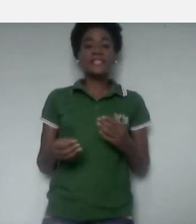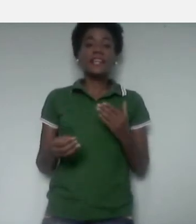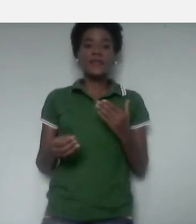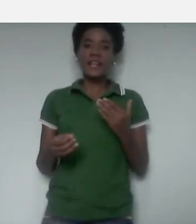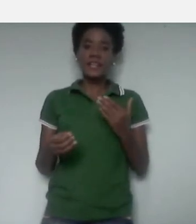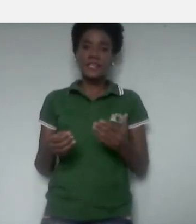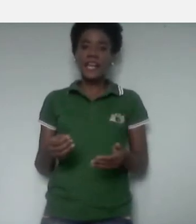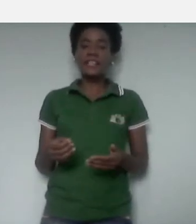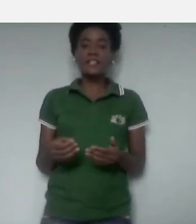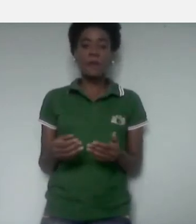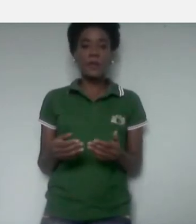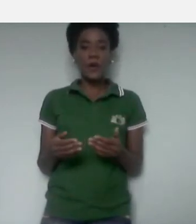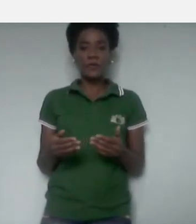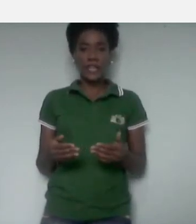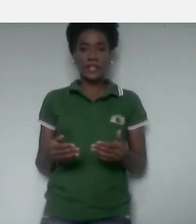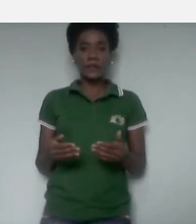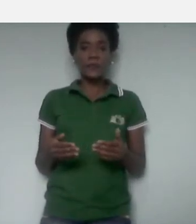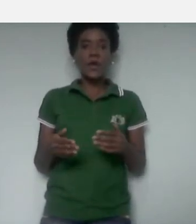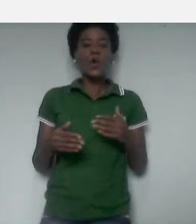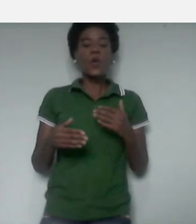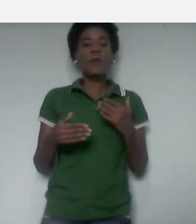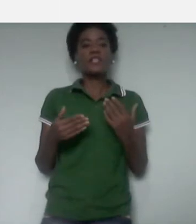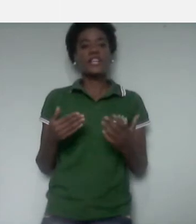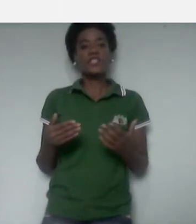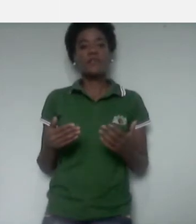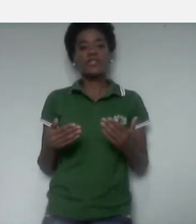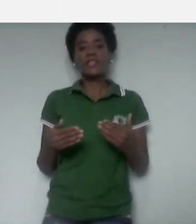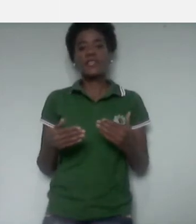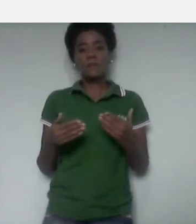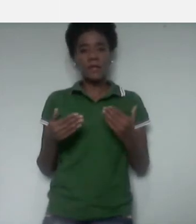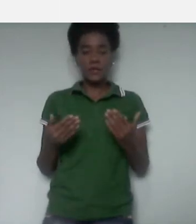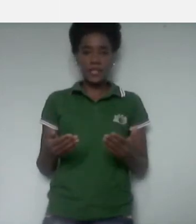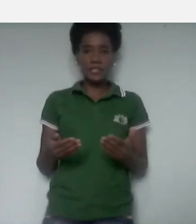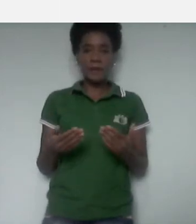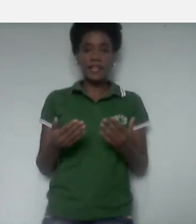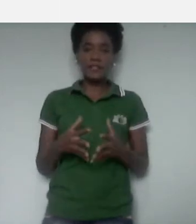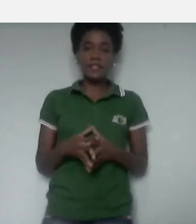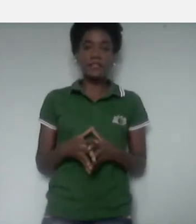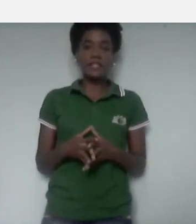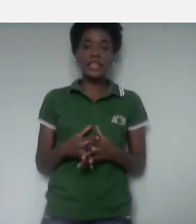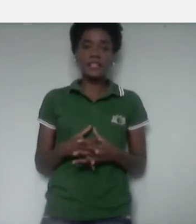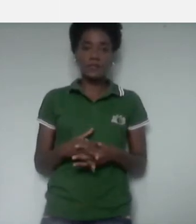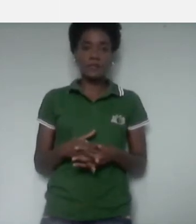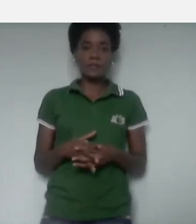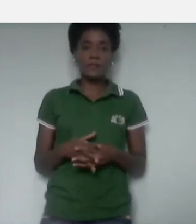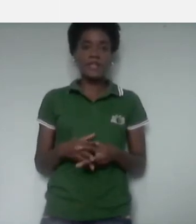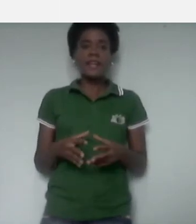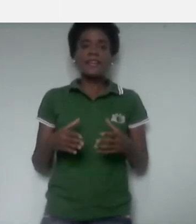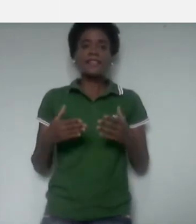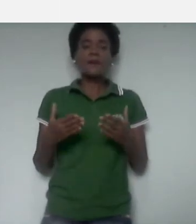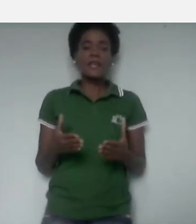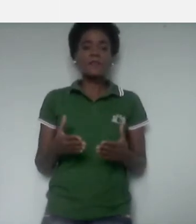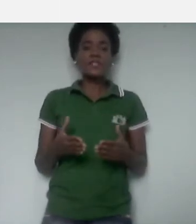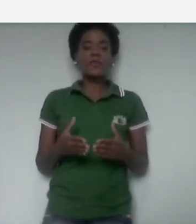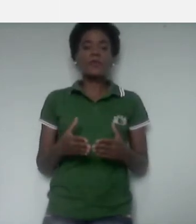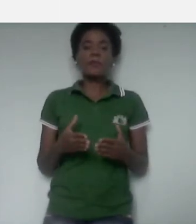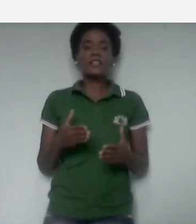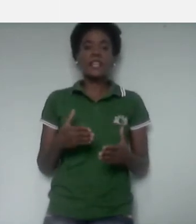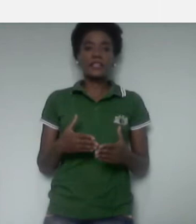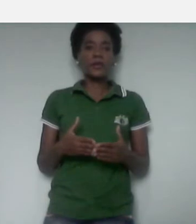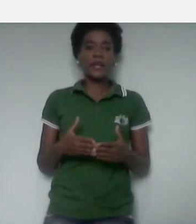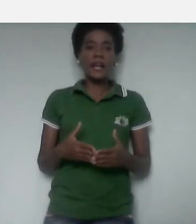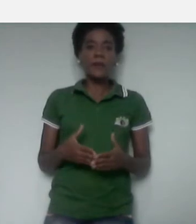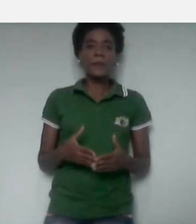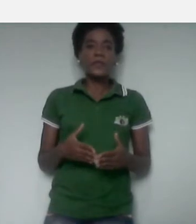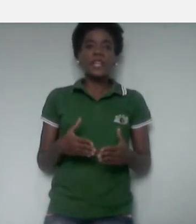ações que serão realizadas pelo governo, com o objetivo de trazer melhorias para a vida dos cidadãos. Sabemos que o